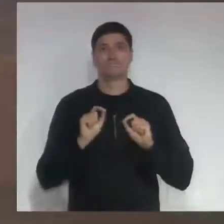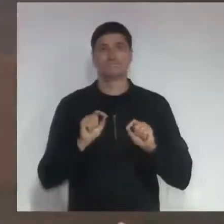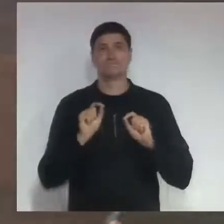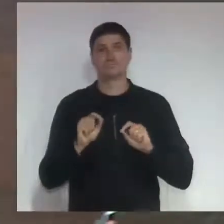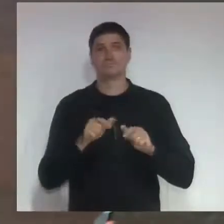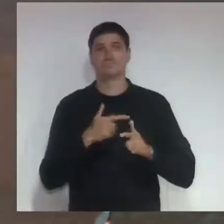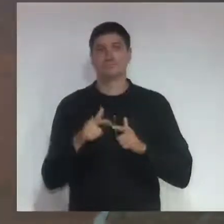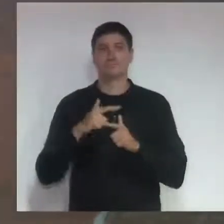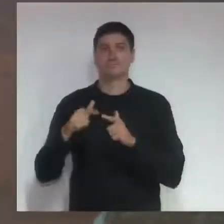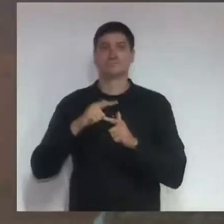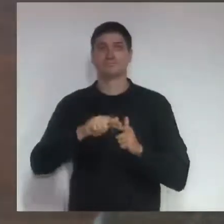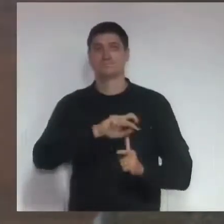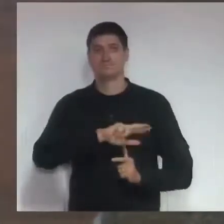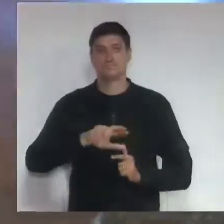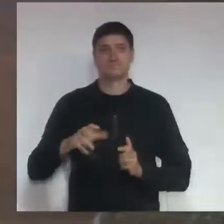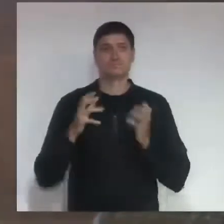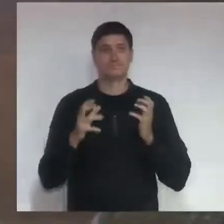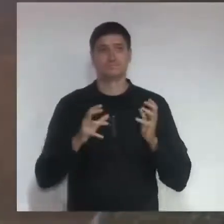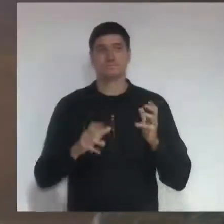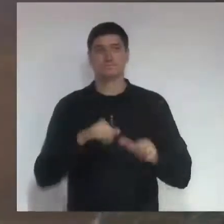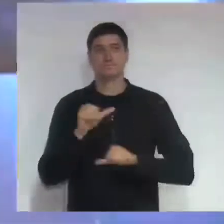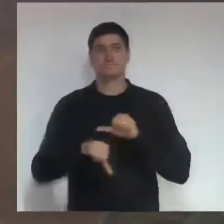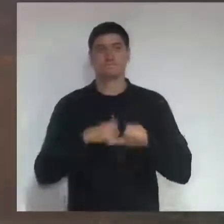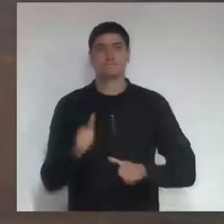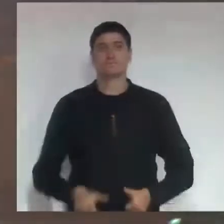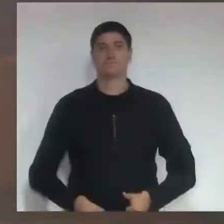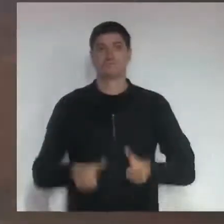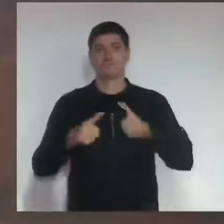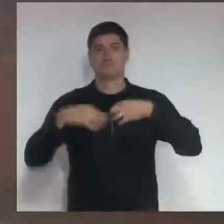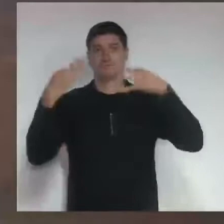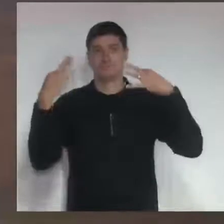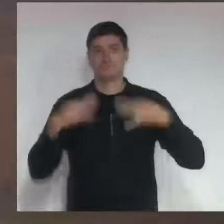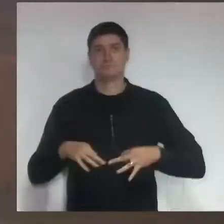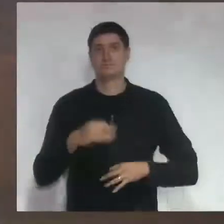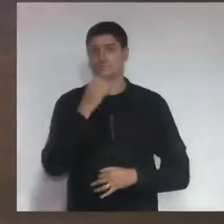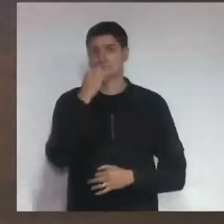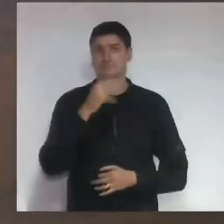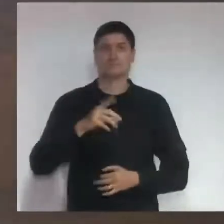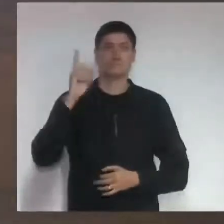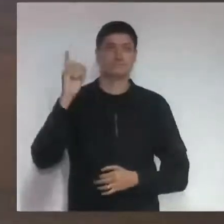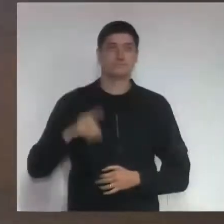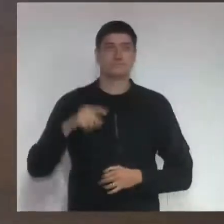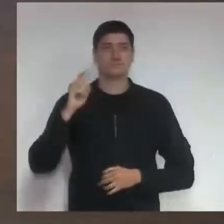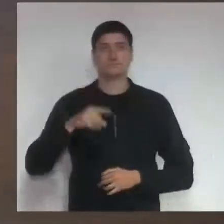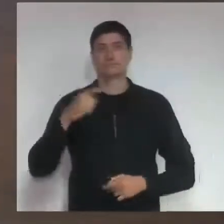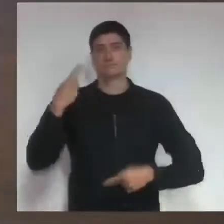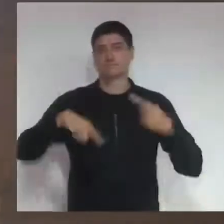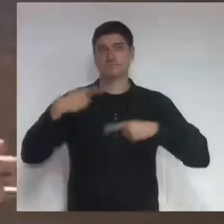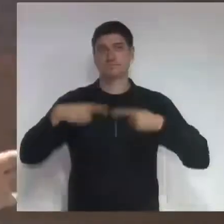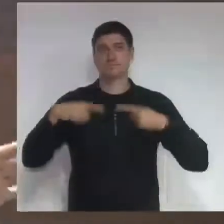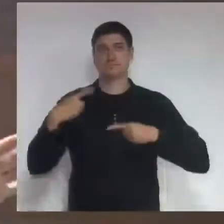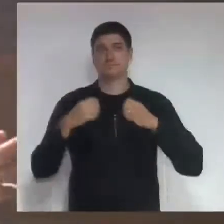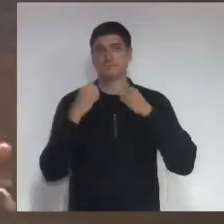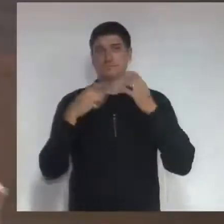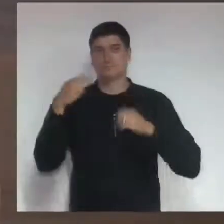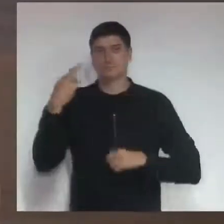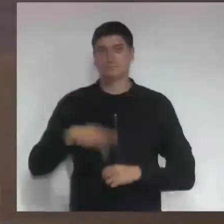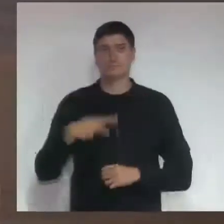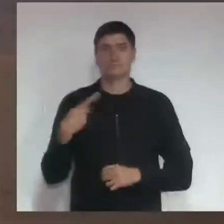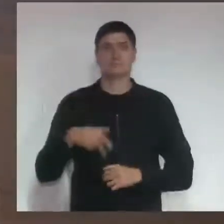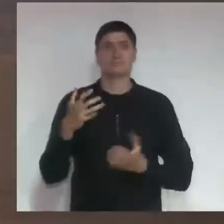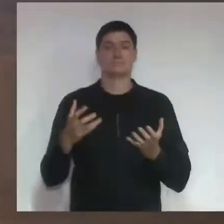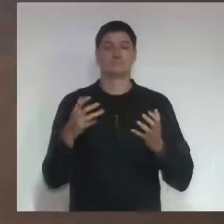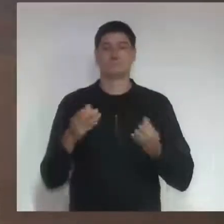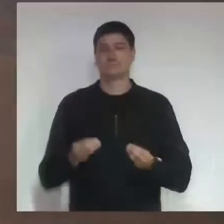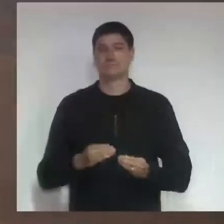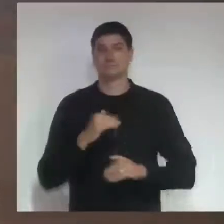resolva, mas é muito produtivo e democrático as conversas que nós temos acompanhado nessa casa para buscar o melhor para a